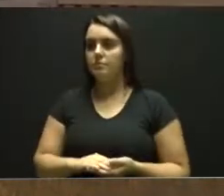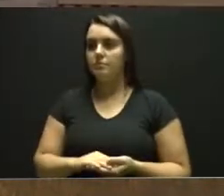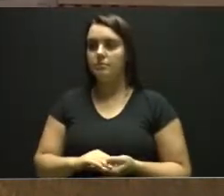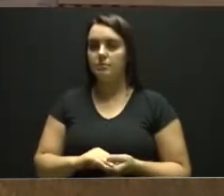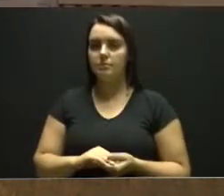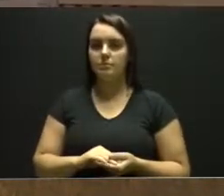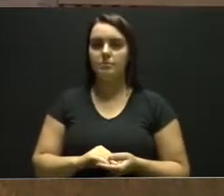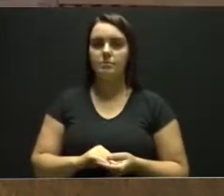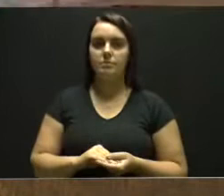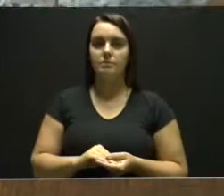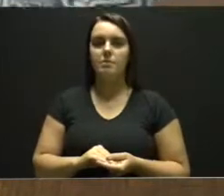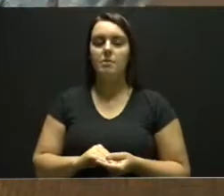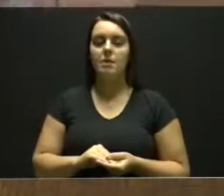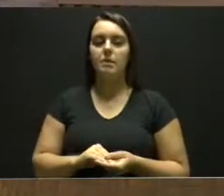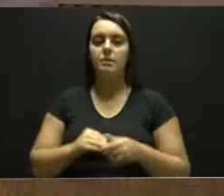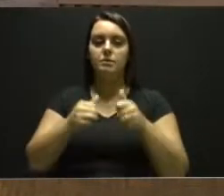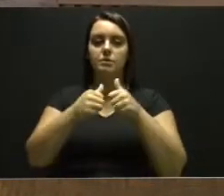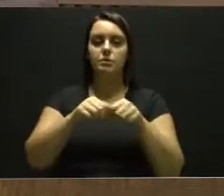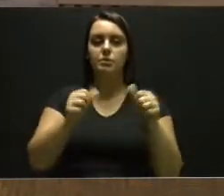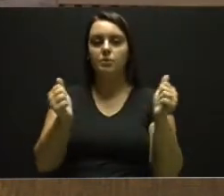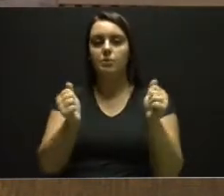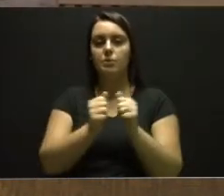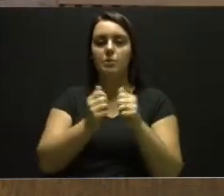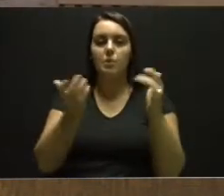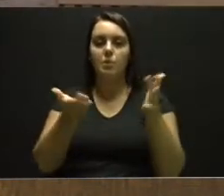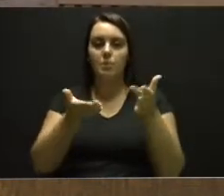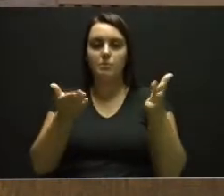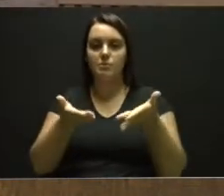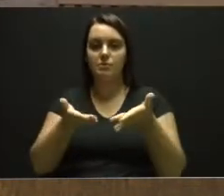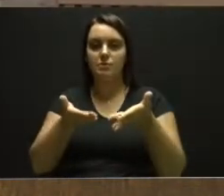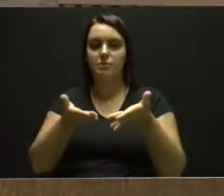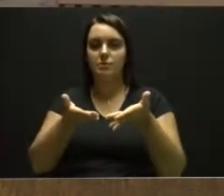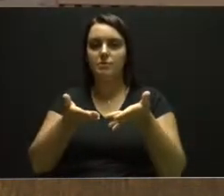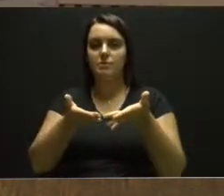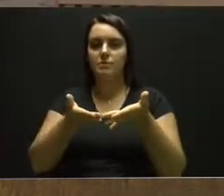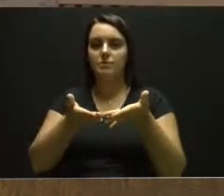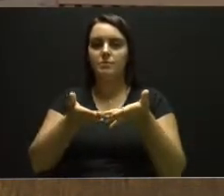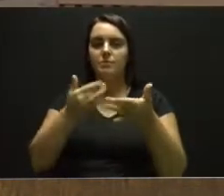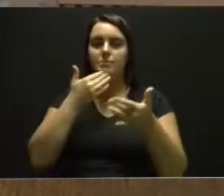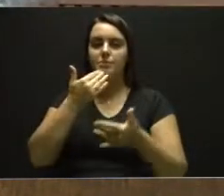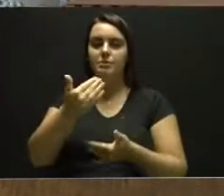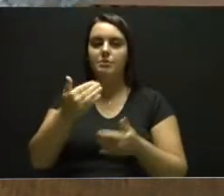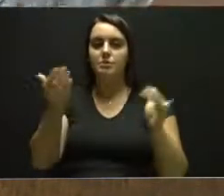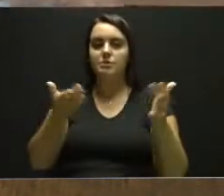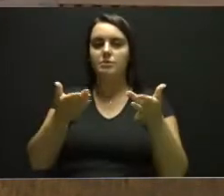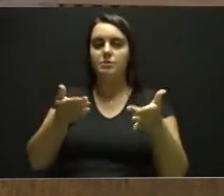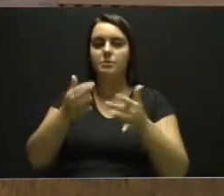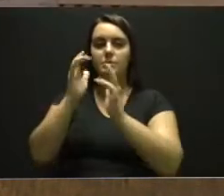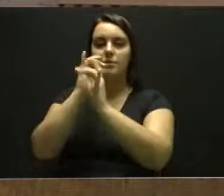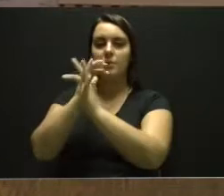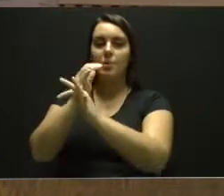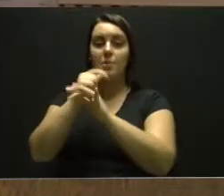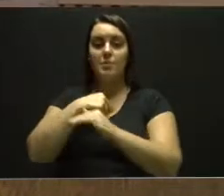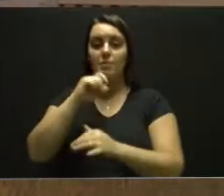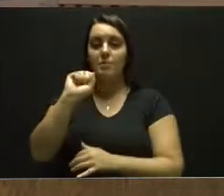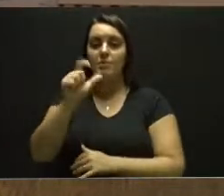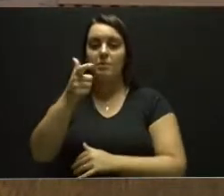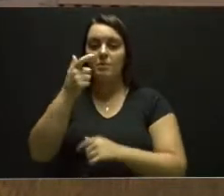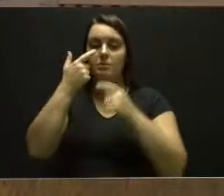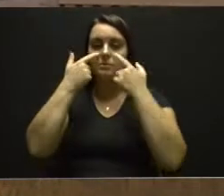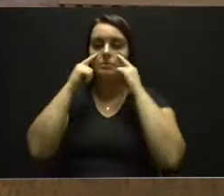hoje é pedindo pra fazer essa homenagem é você se vê como não eu quase chorei literalmente porque eu